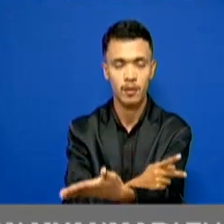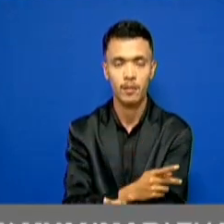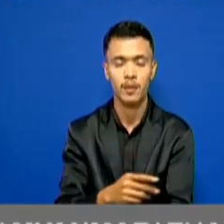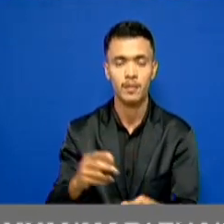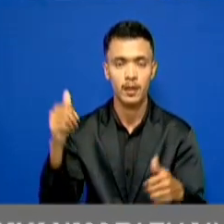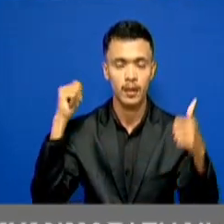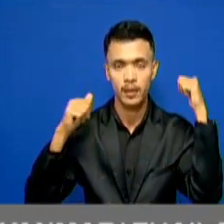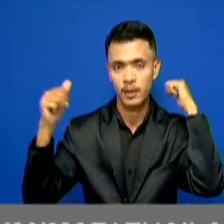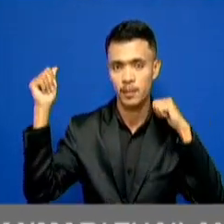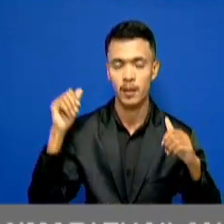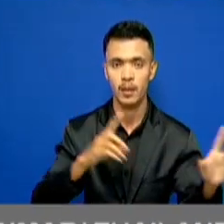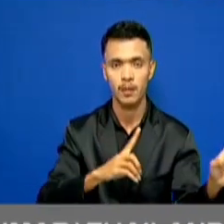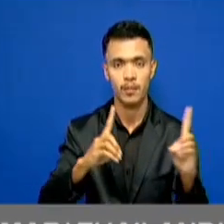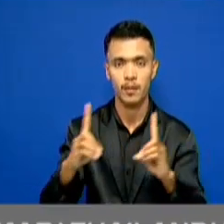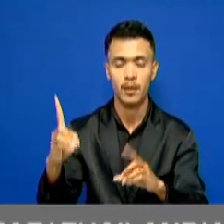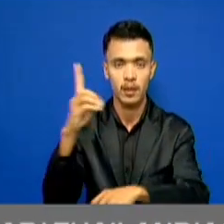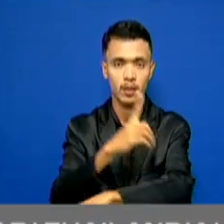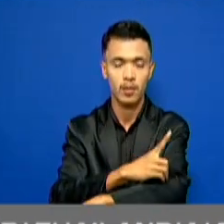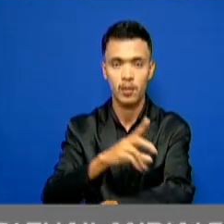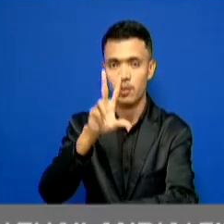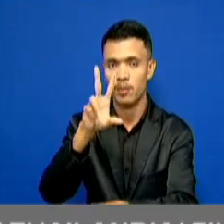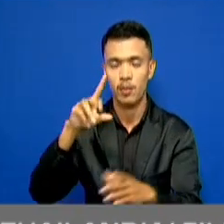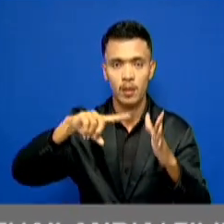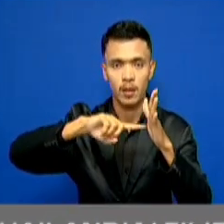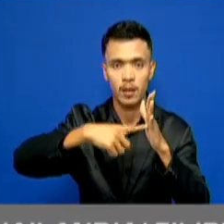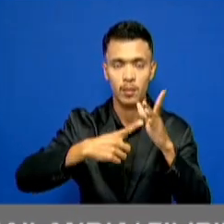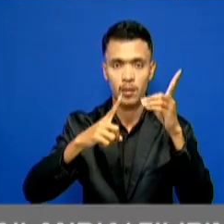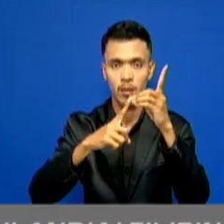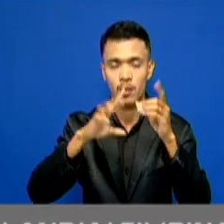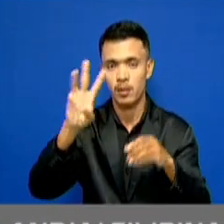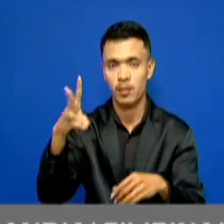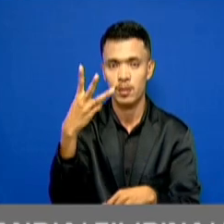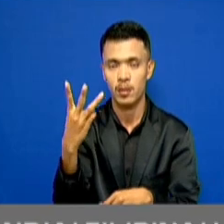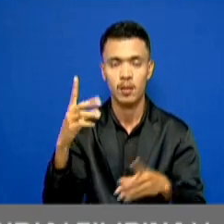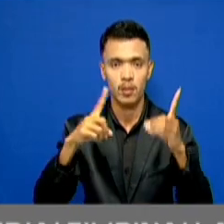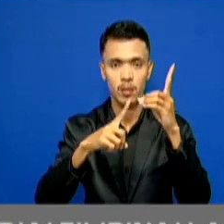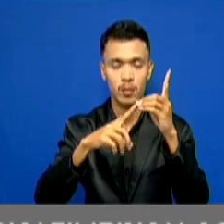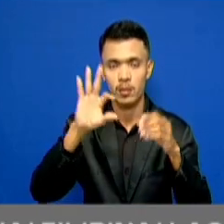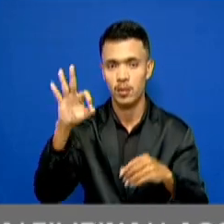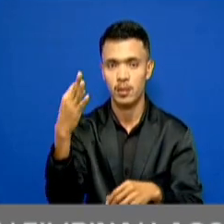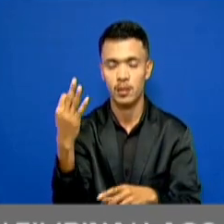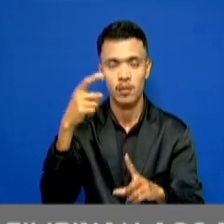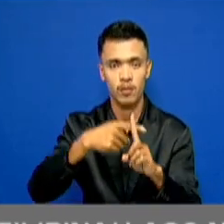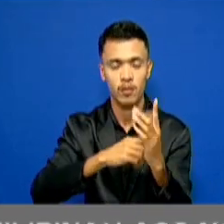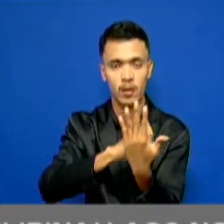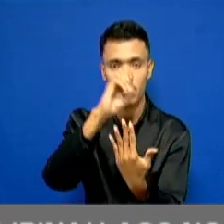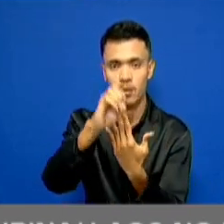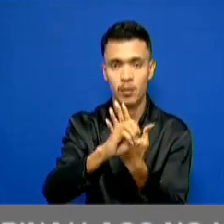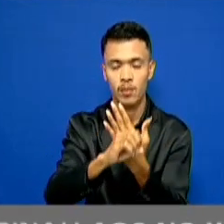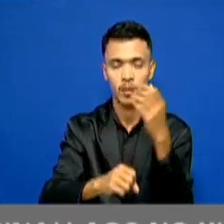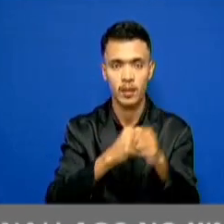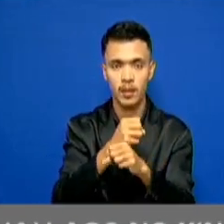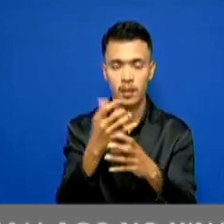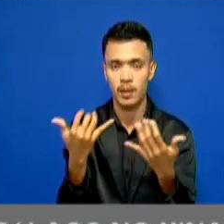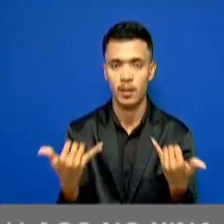Festival Rabilau se realiza durante Loron Tolu, Hahu e Loron Sanulu Resinen, to Loron Sanulu Resinsia Funa Outubro, Tinangle.